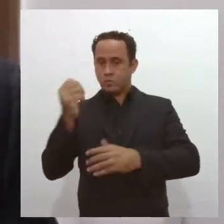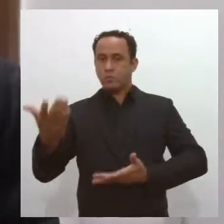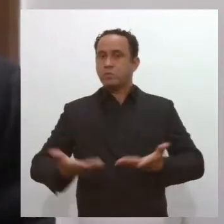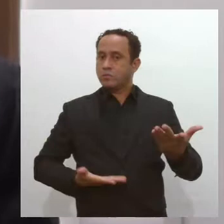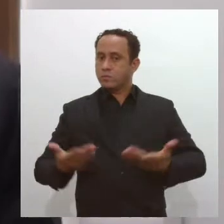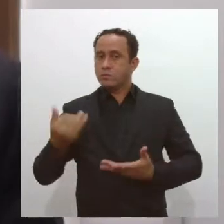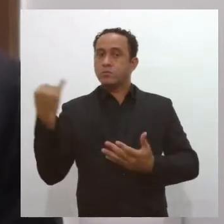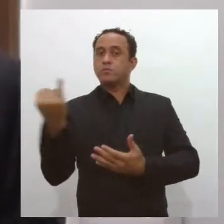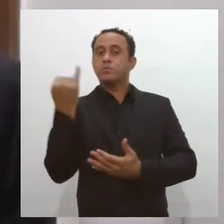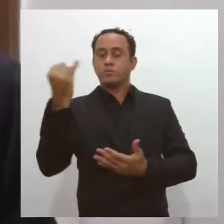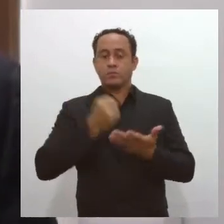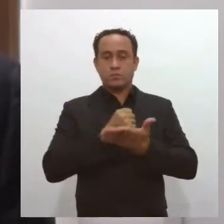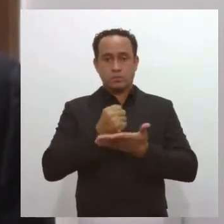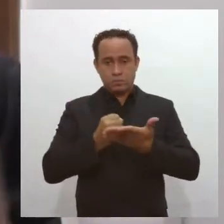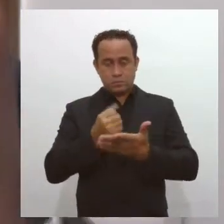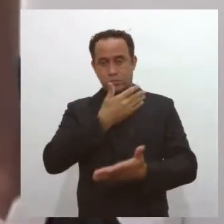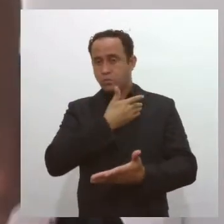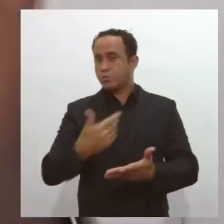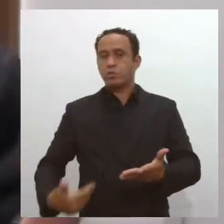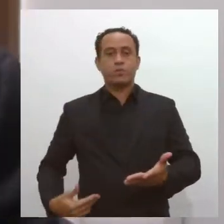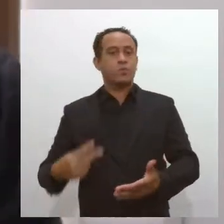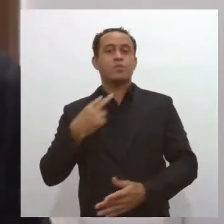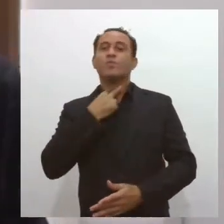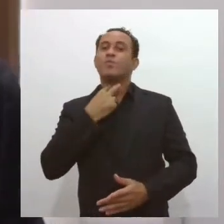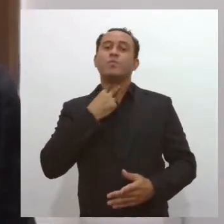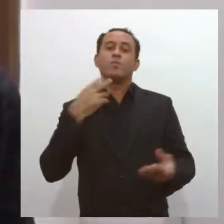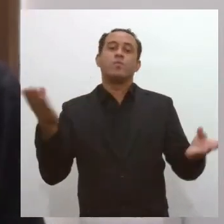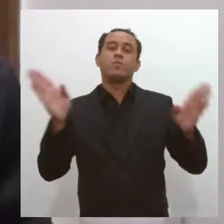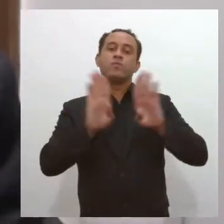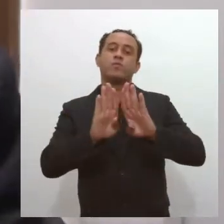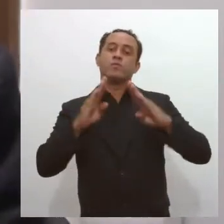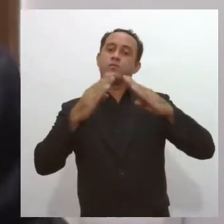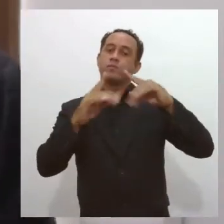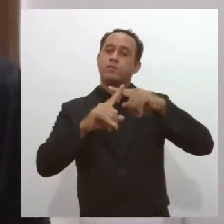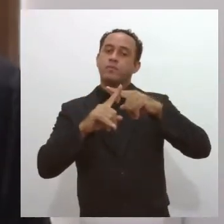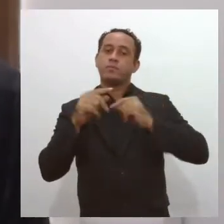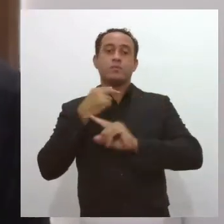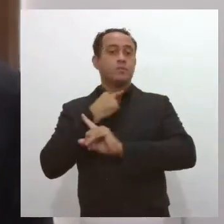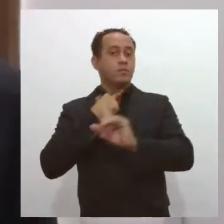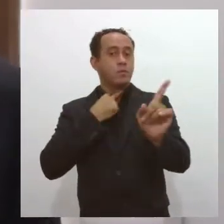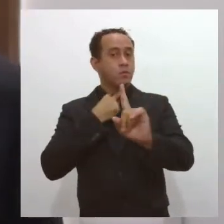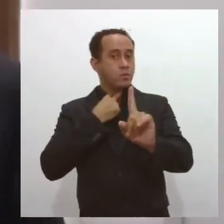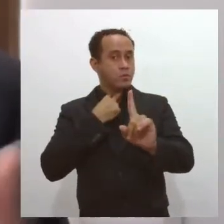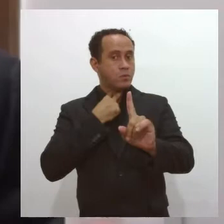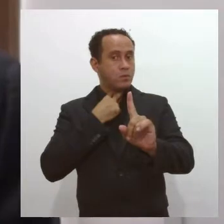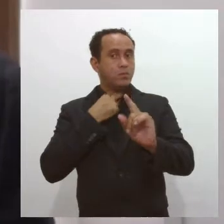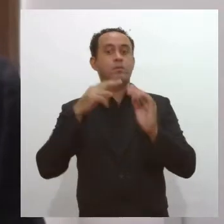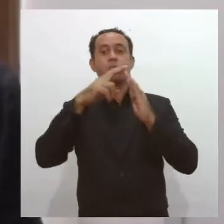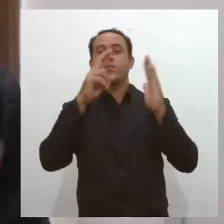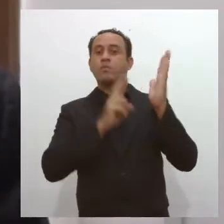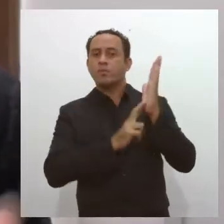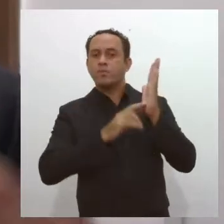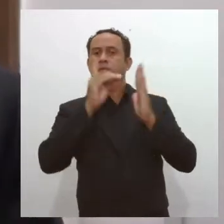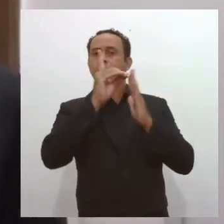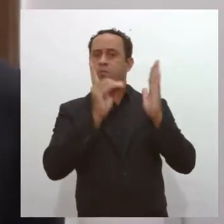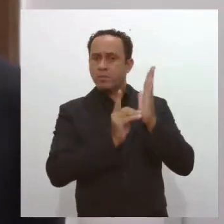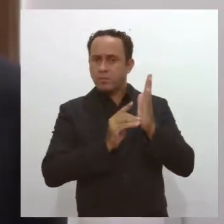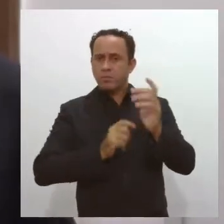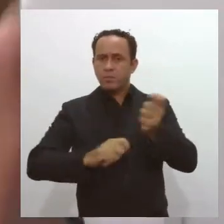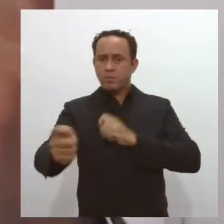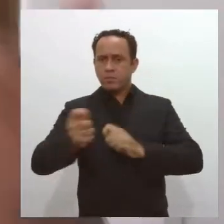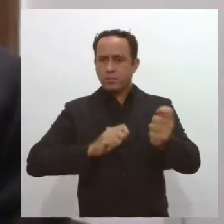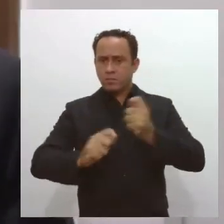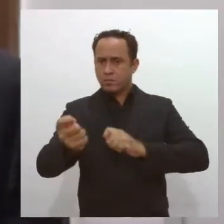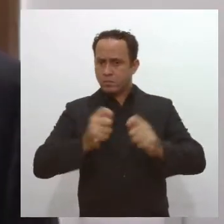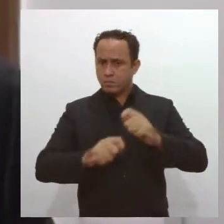essencial. O governador, por exemplo, não pode fechar as portas das igrejas. Agora, claro que ele deve fazer decretos regulamentando a